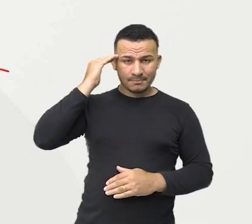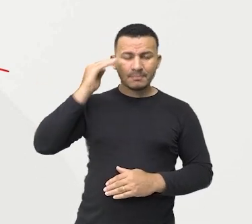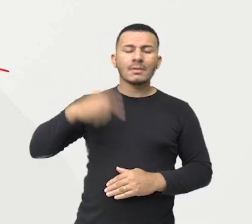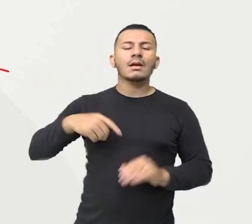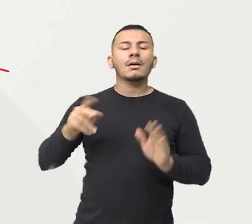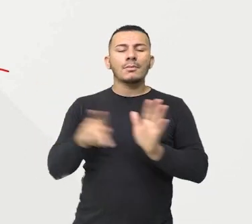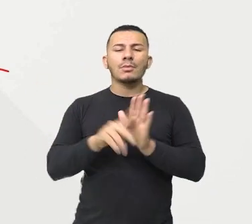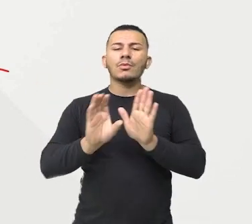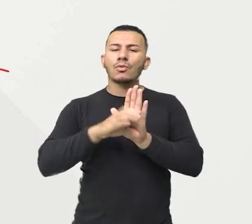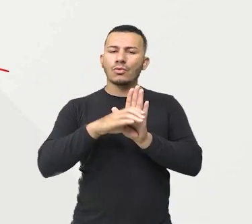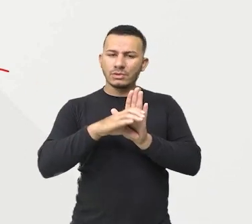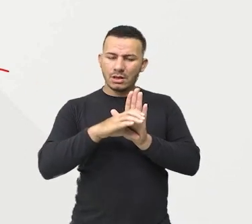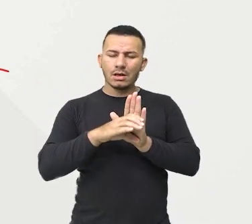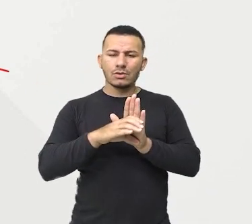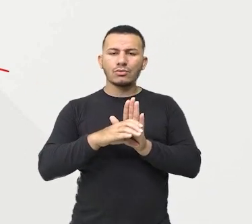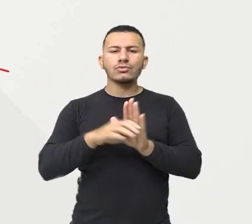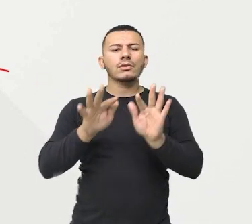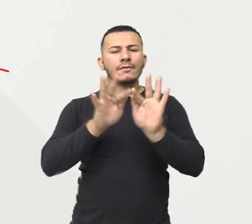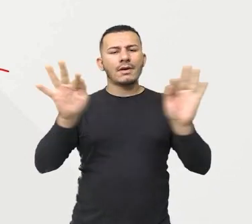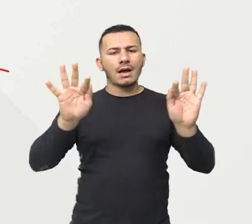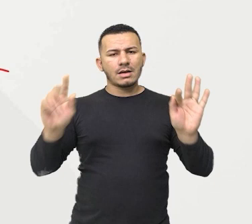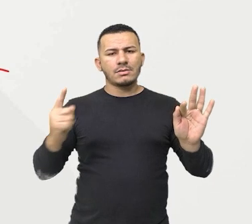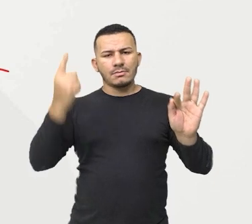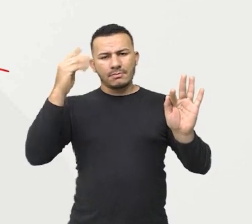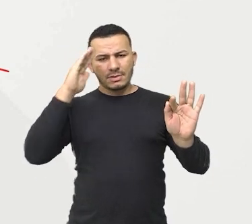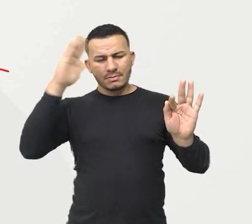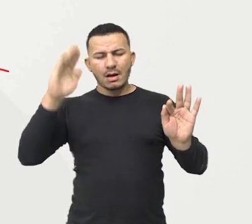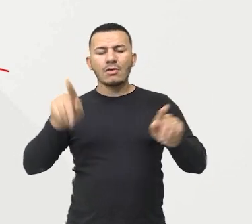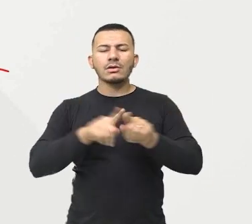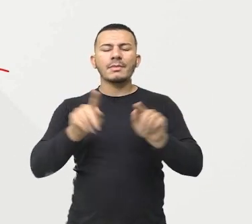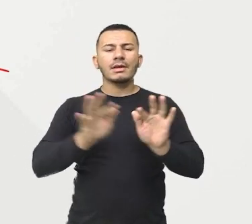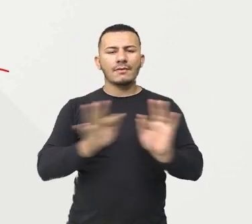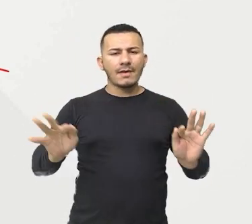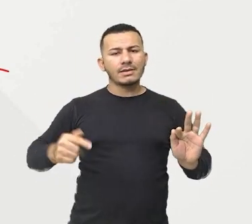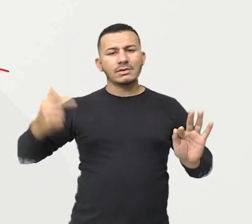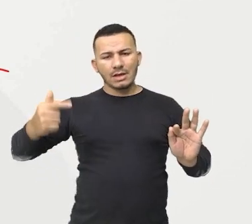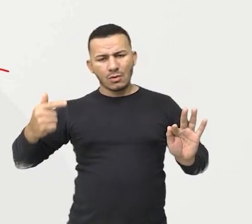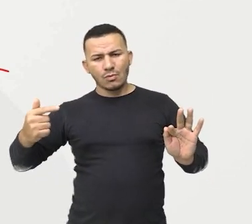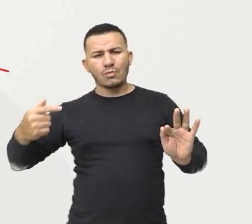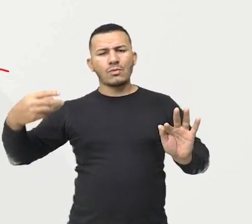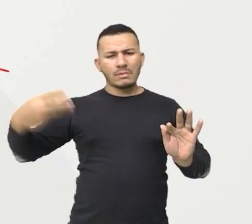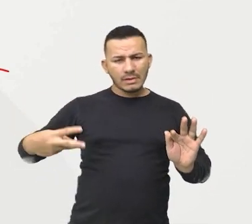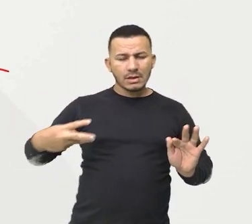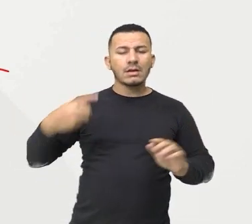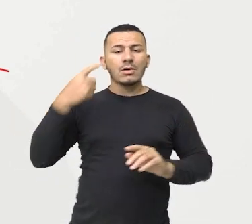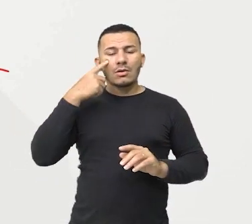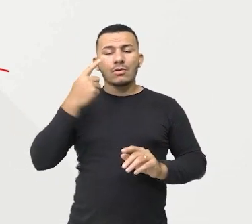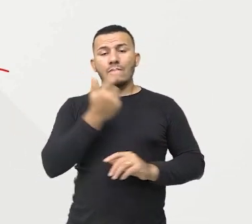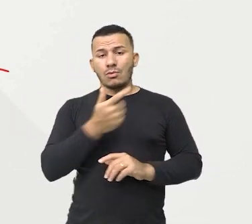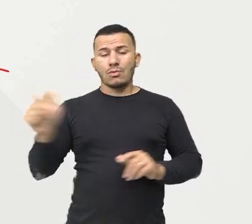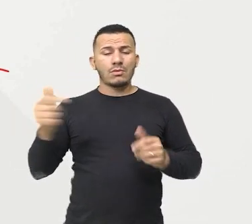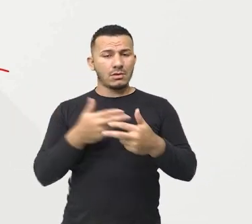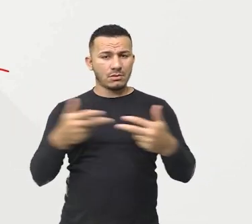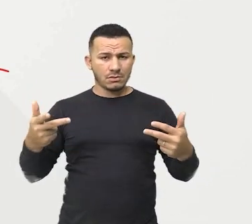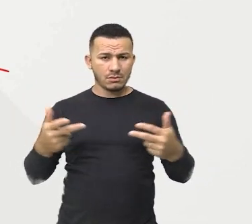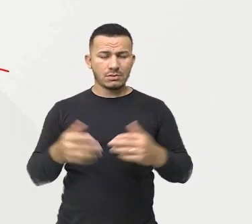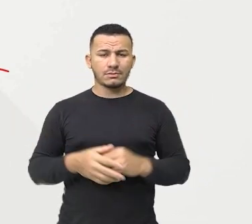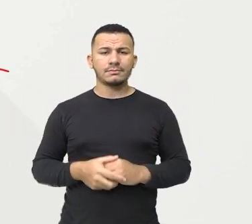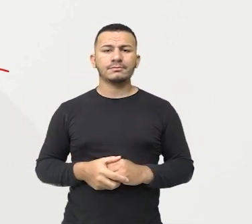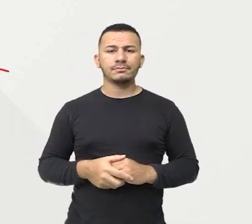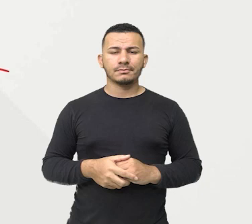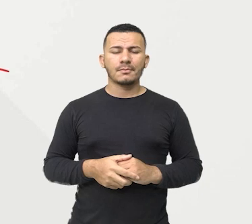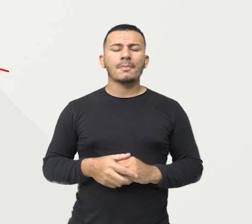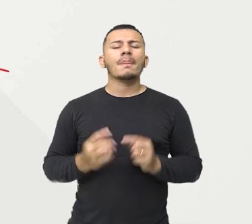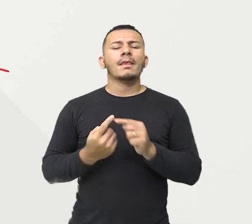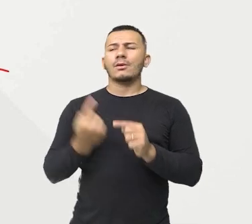ideia principal e ideias secundárias, a gente precisa entender o seguinte também. Desde a nossa última